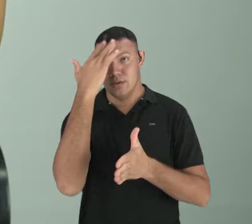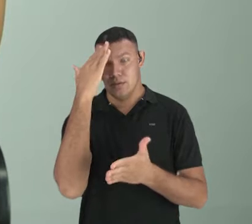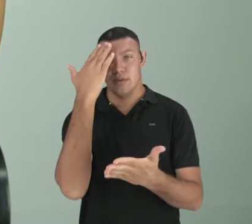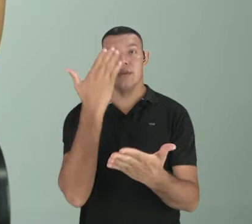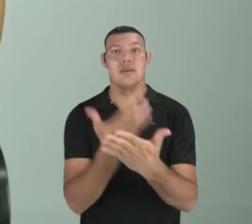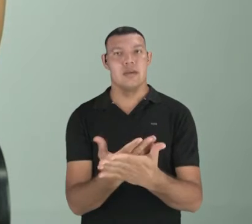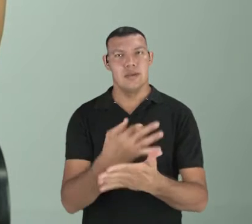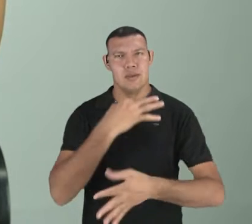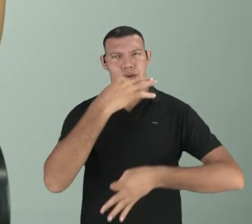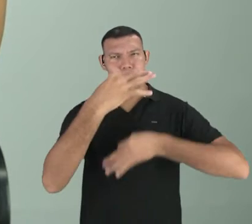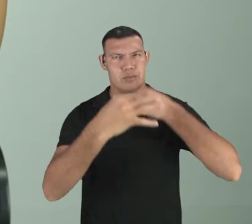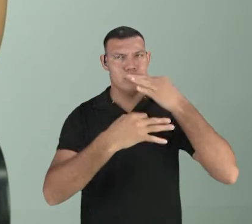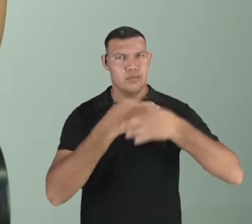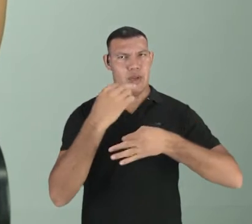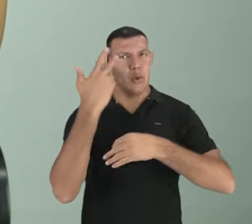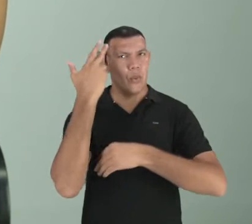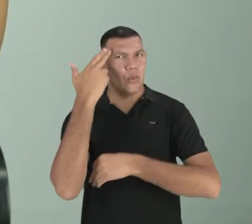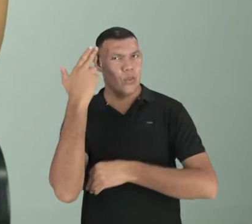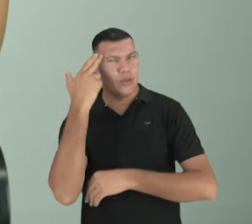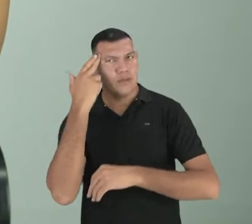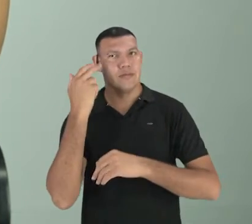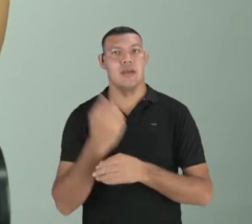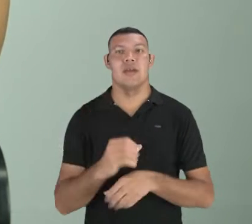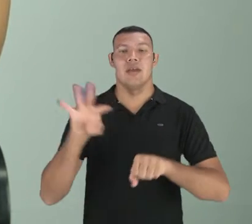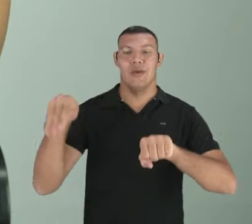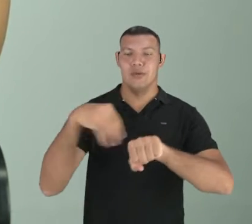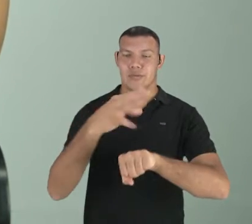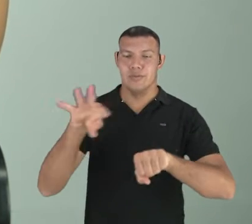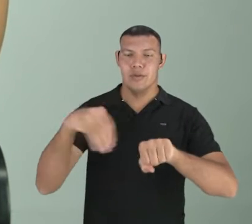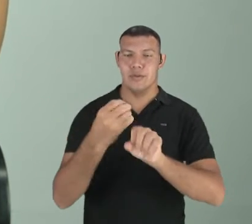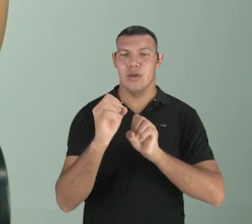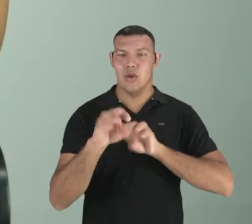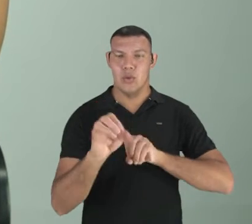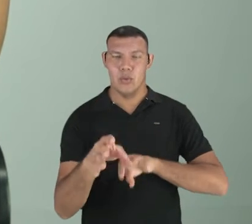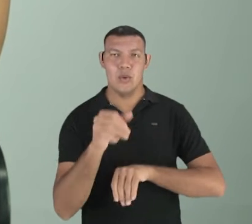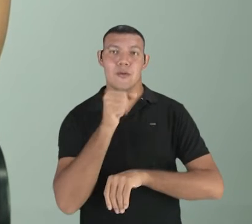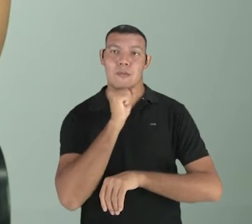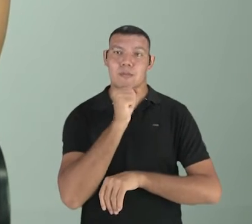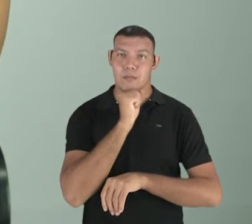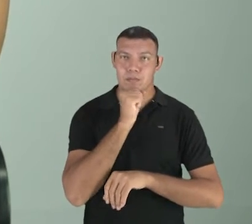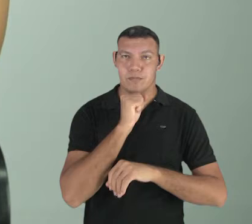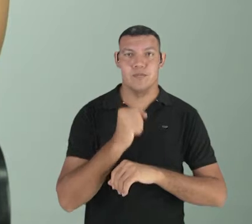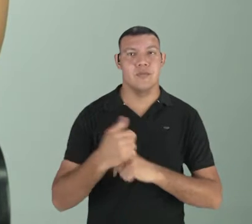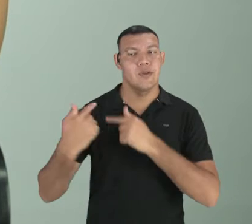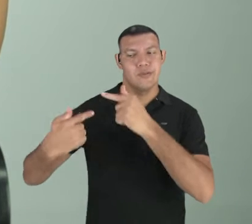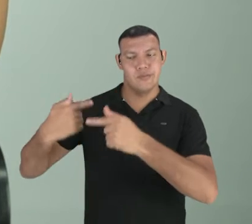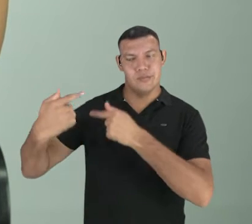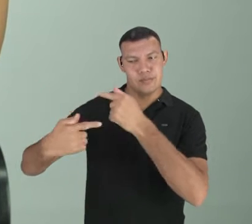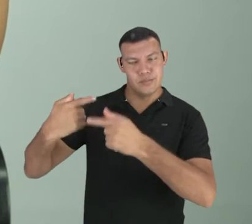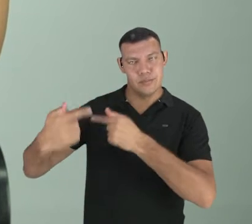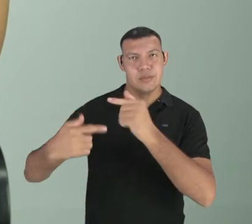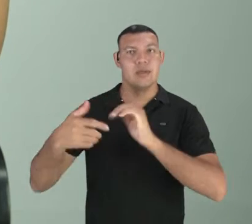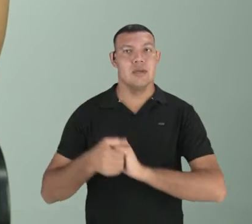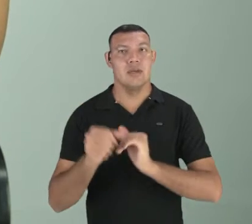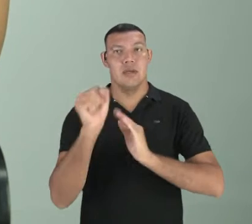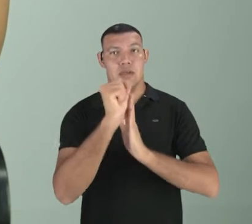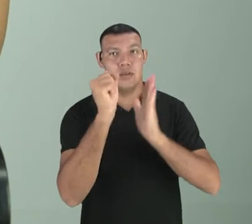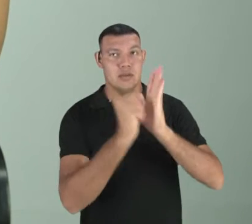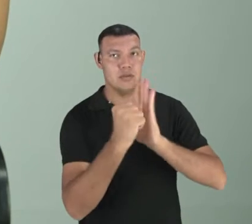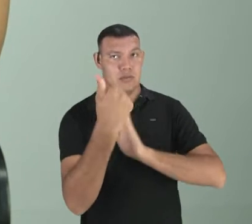senso comum, no que era passado de geração a geração. No entanto, no século